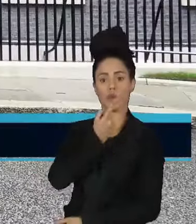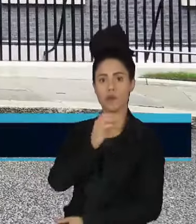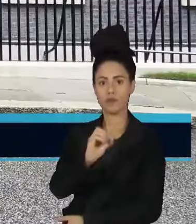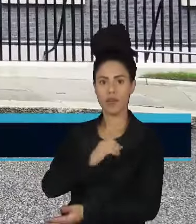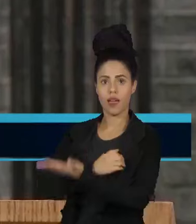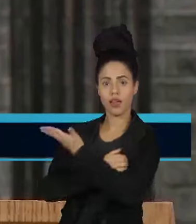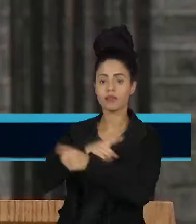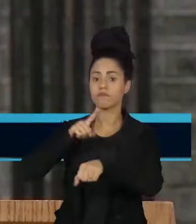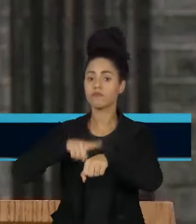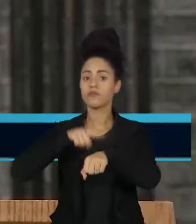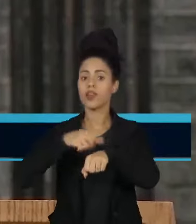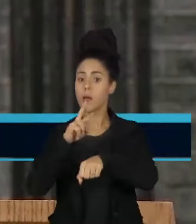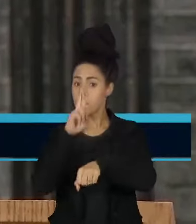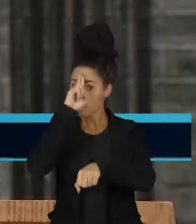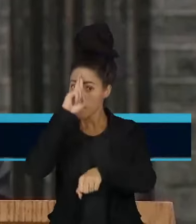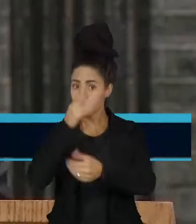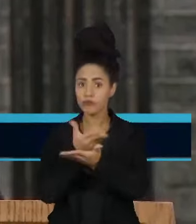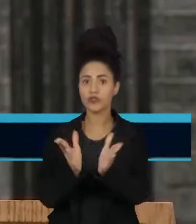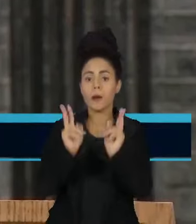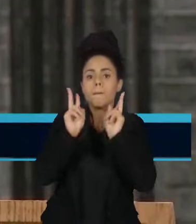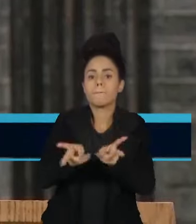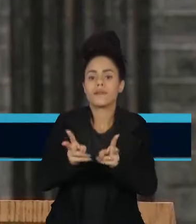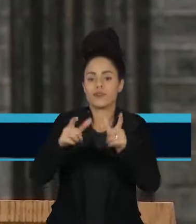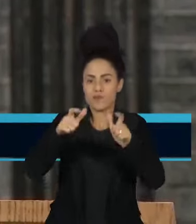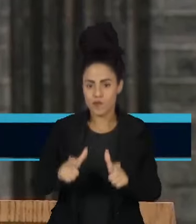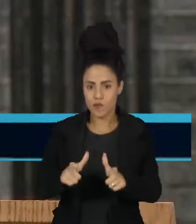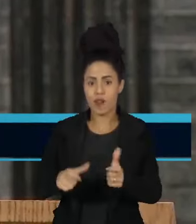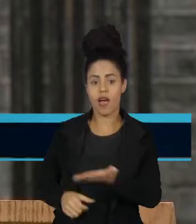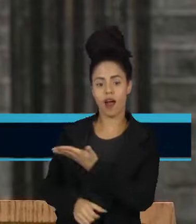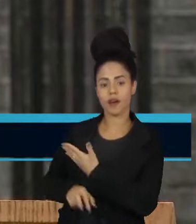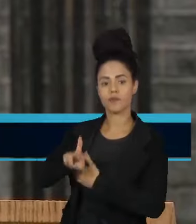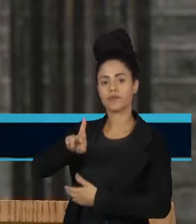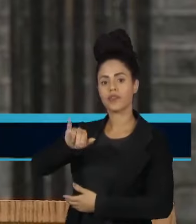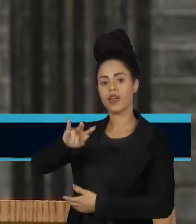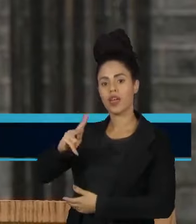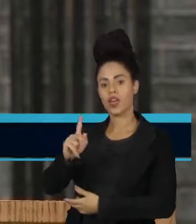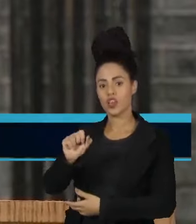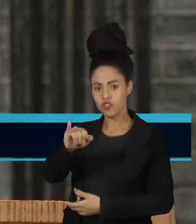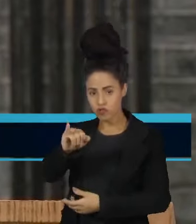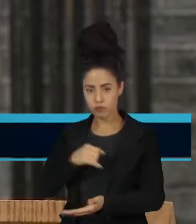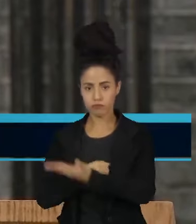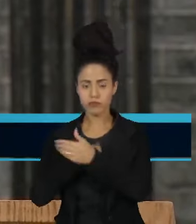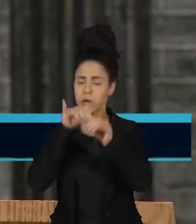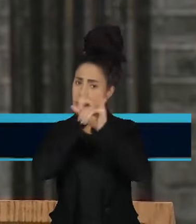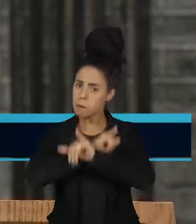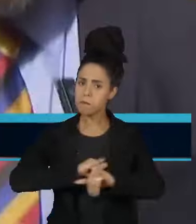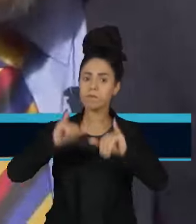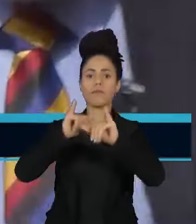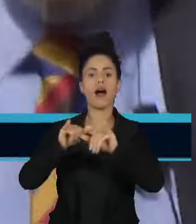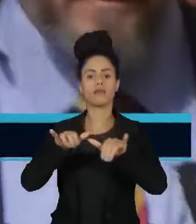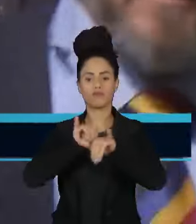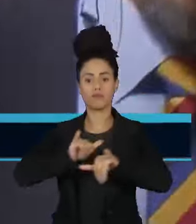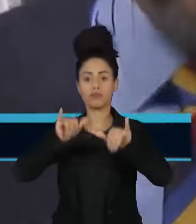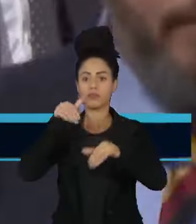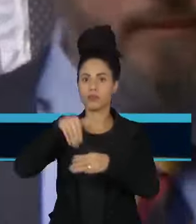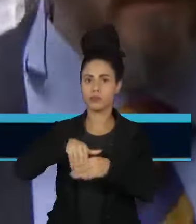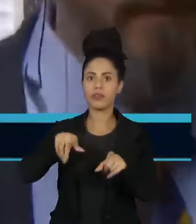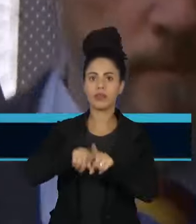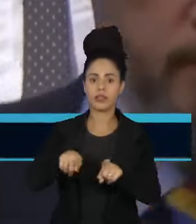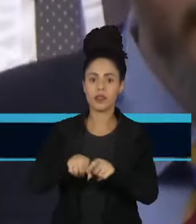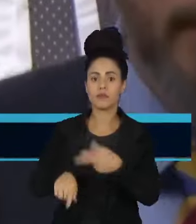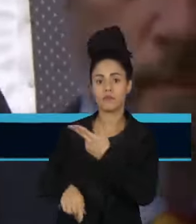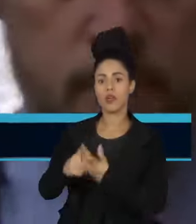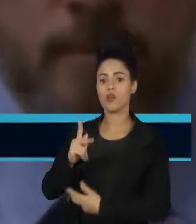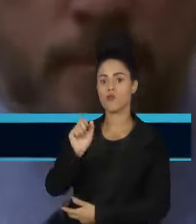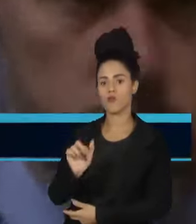volta do meio-dia no mesmo lugar onde Rich sunak sob chuva anunciou as eleições starmer fará